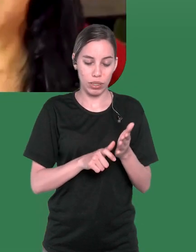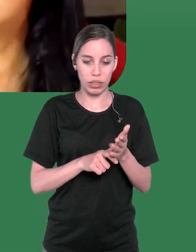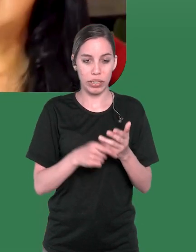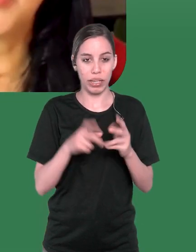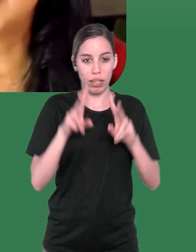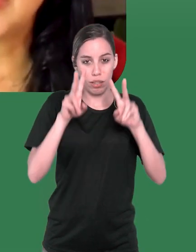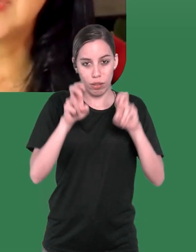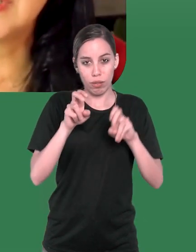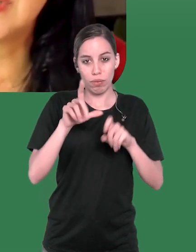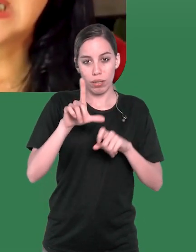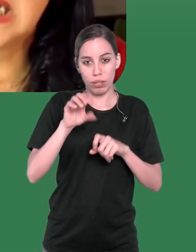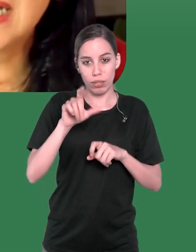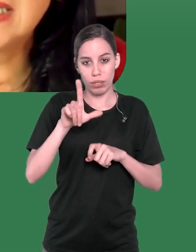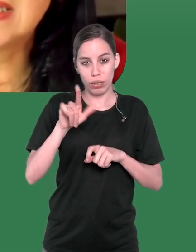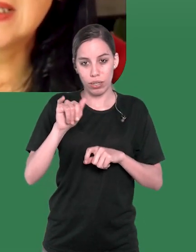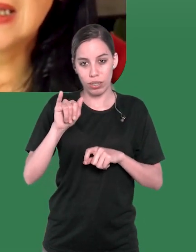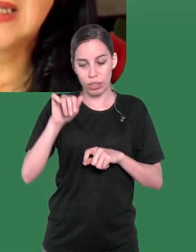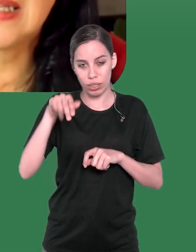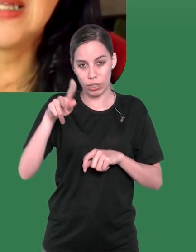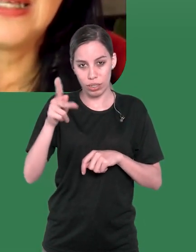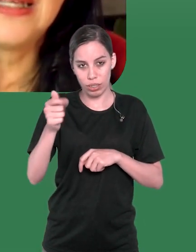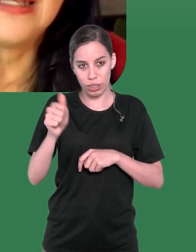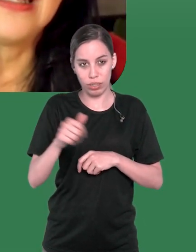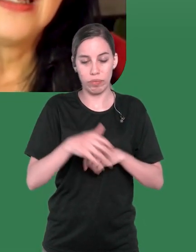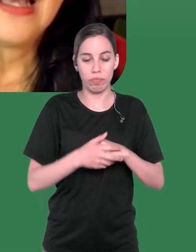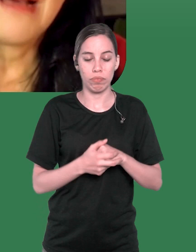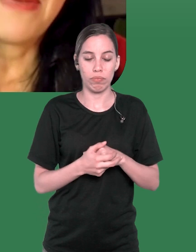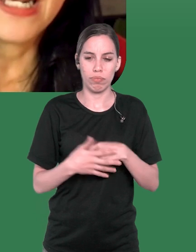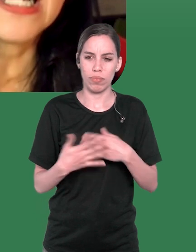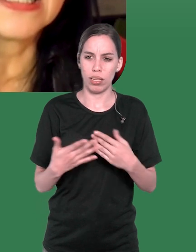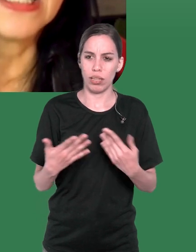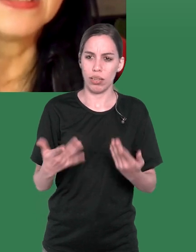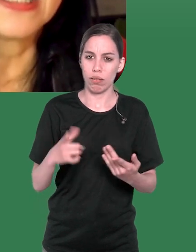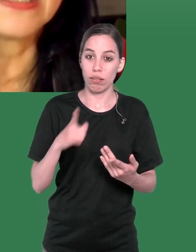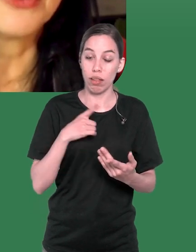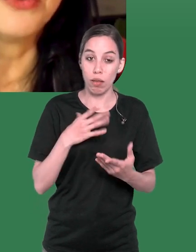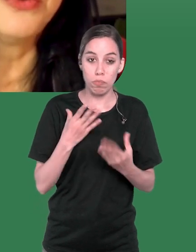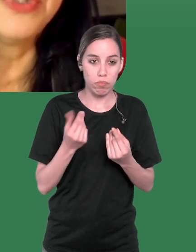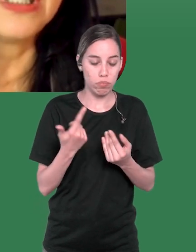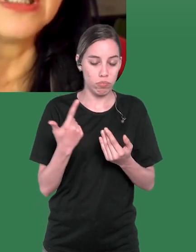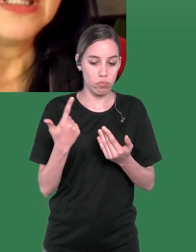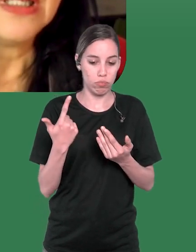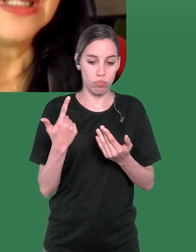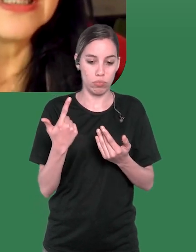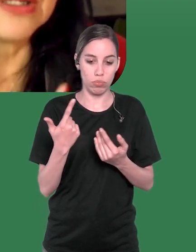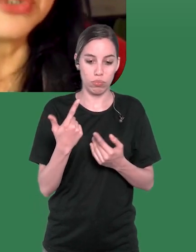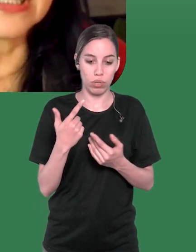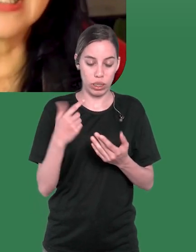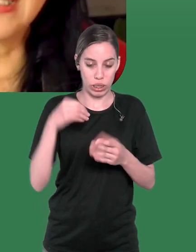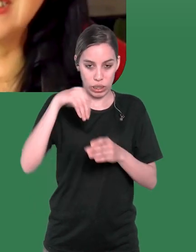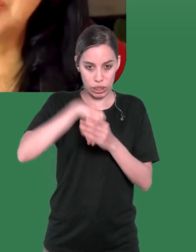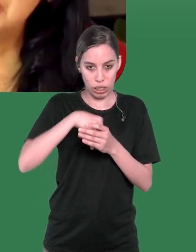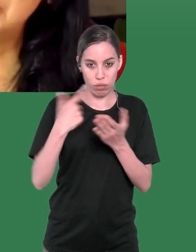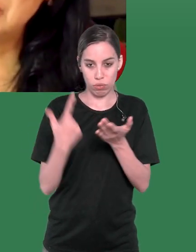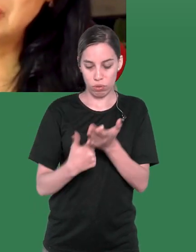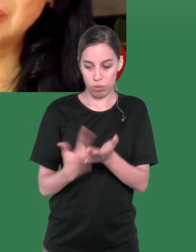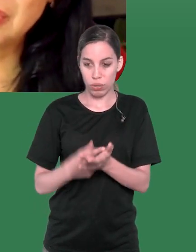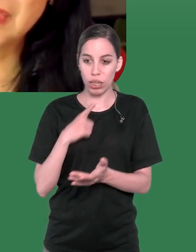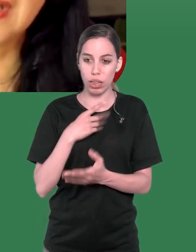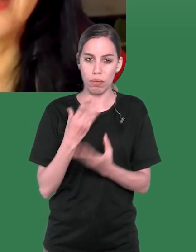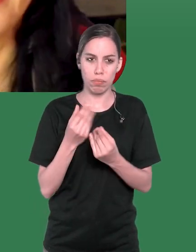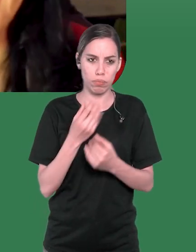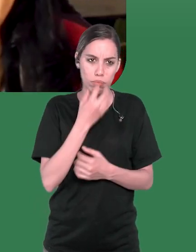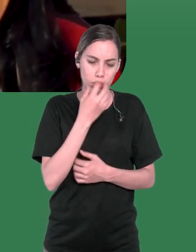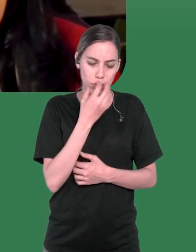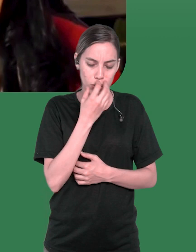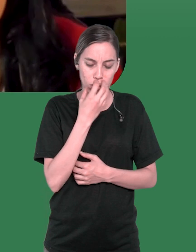E são tantos os cães, né, que aparecem na literatura e são